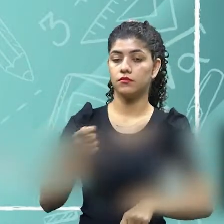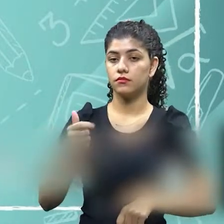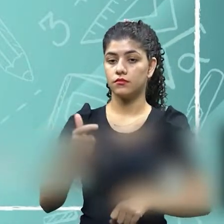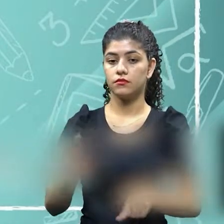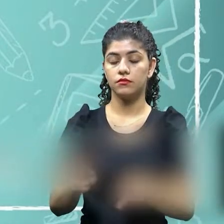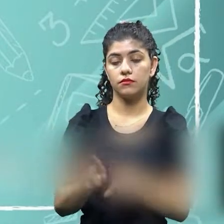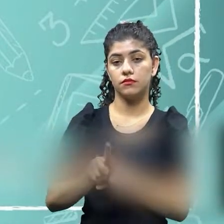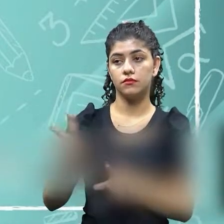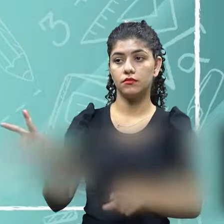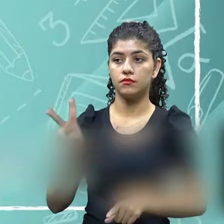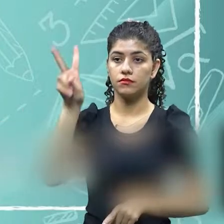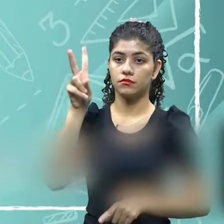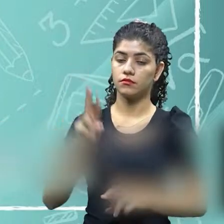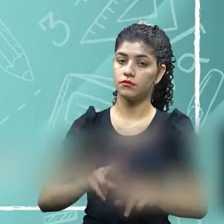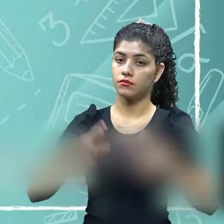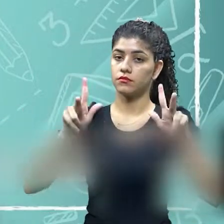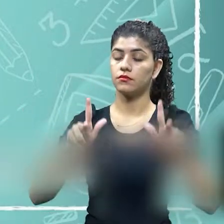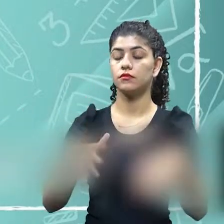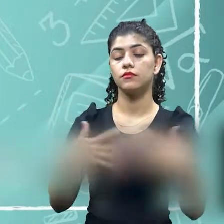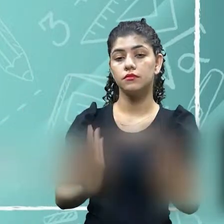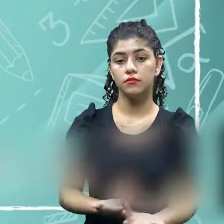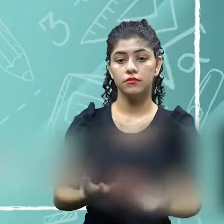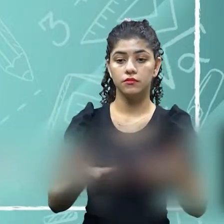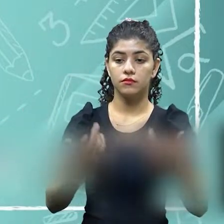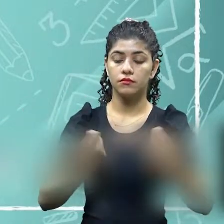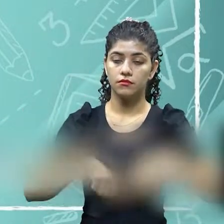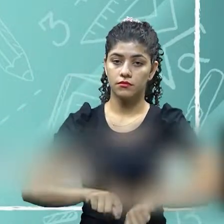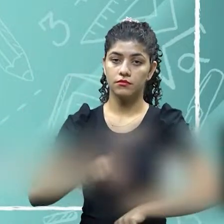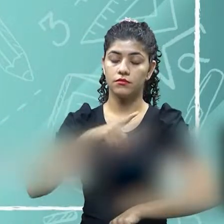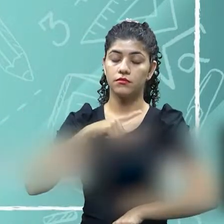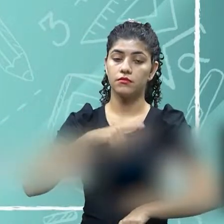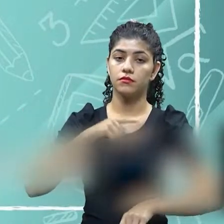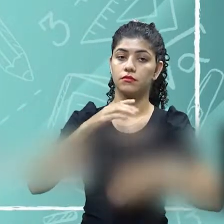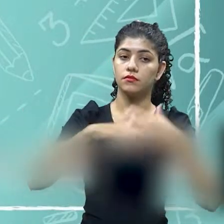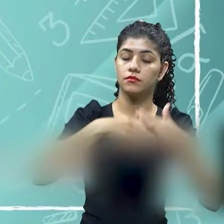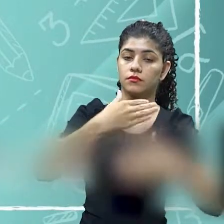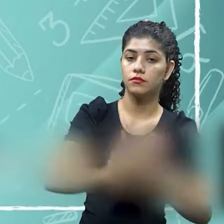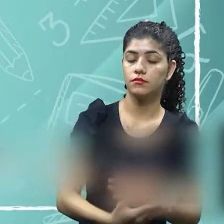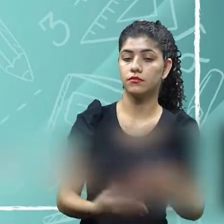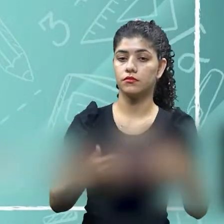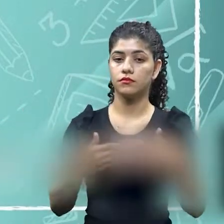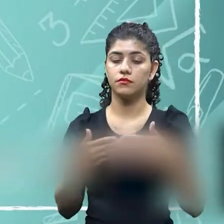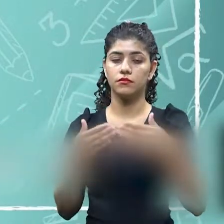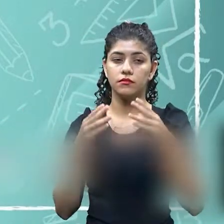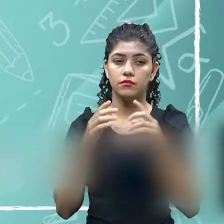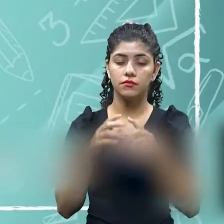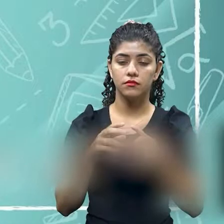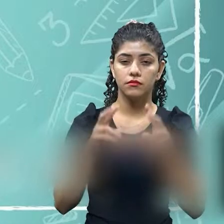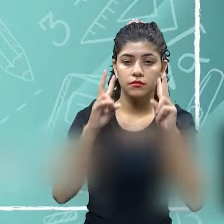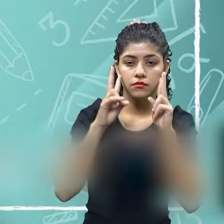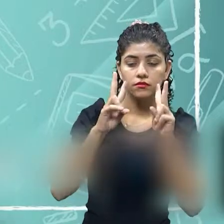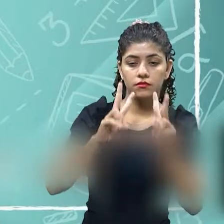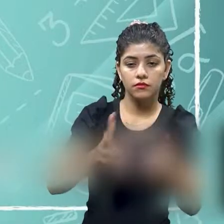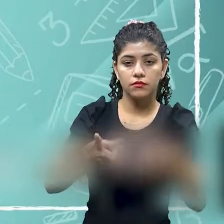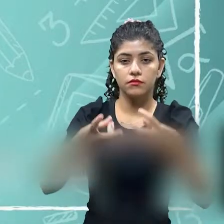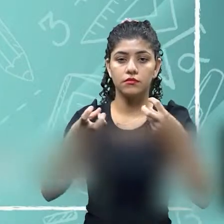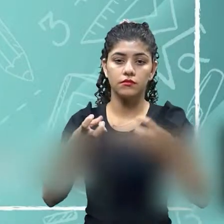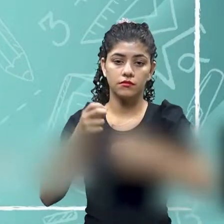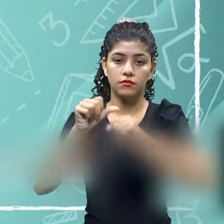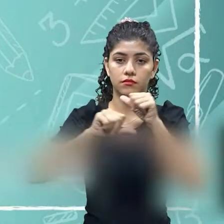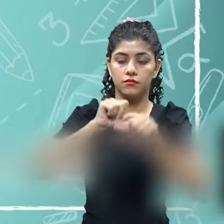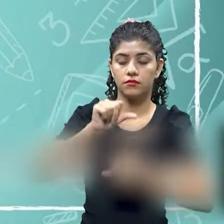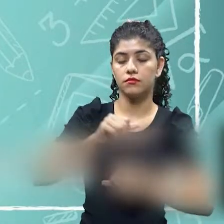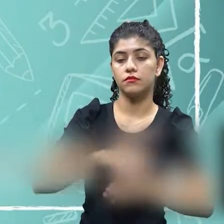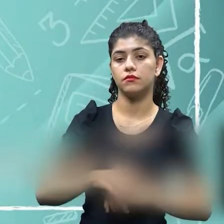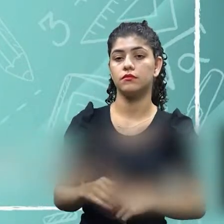de comparação vai ter valorizações diferentes. Então tem que ter todo um processo de acompanhamento nessas alterações de câmbio,